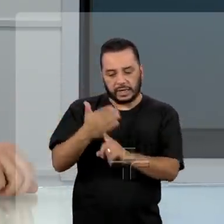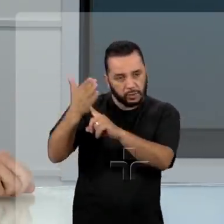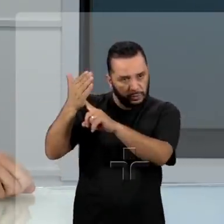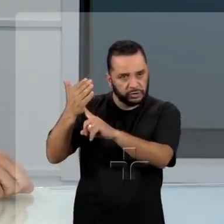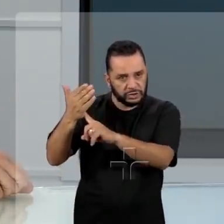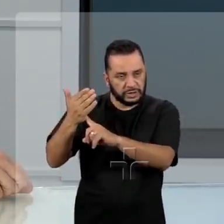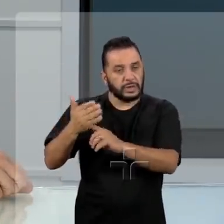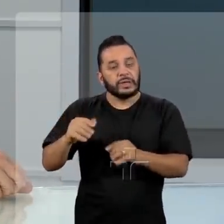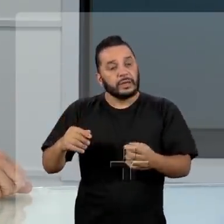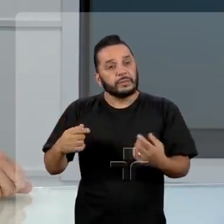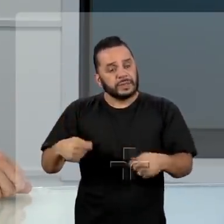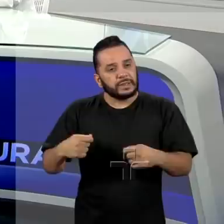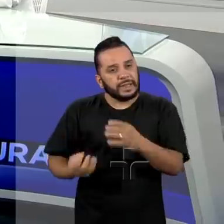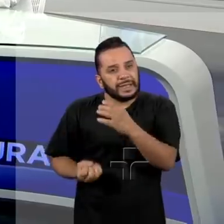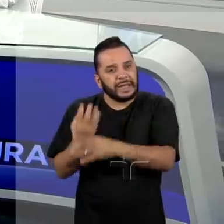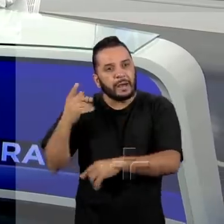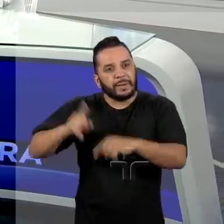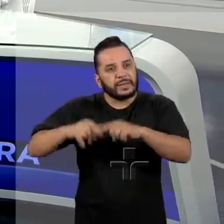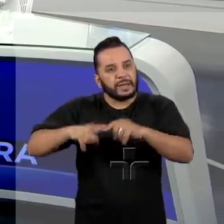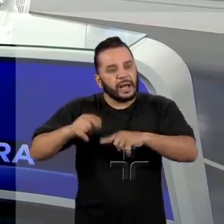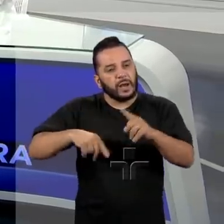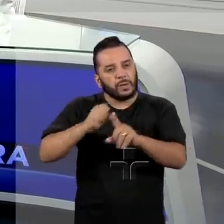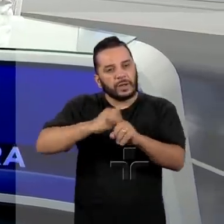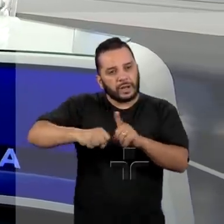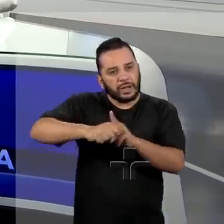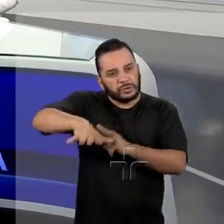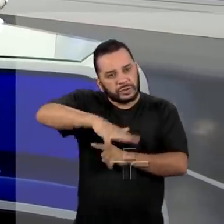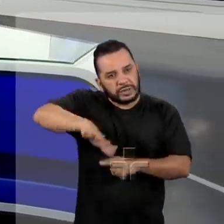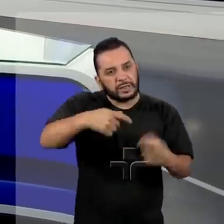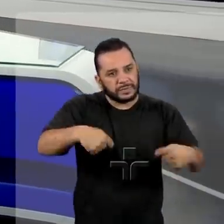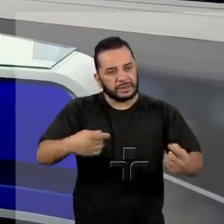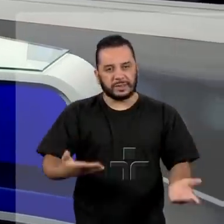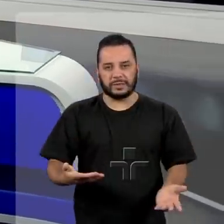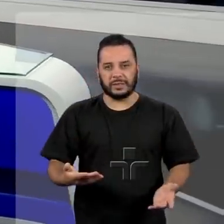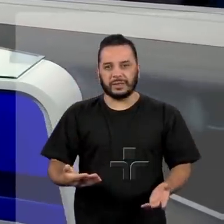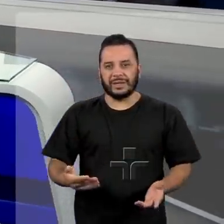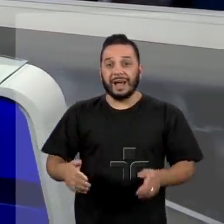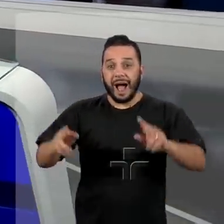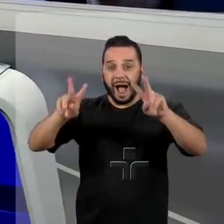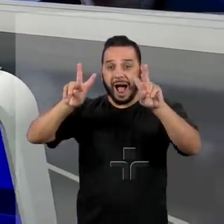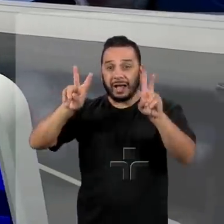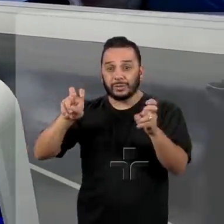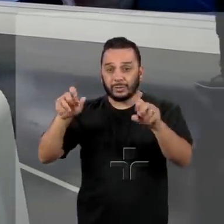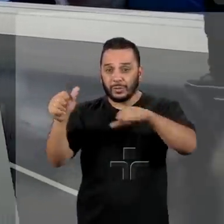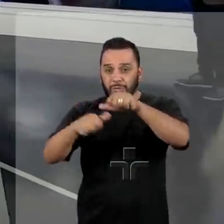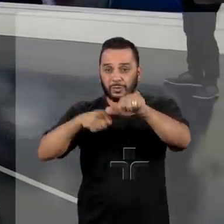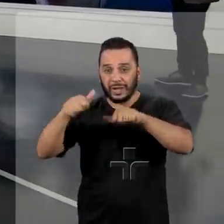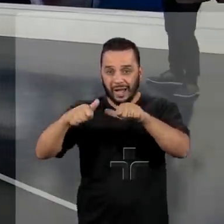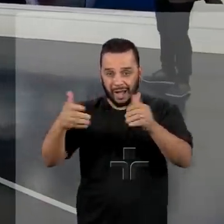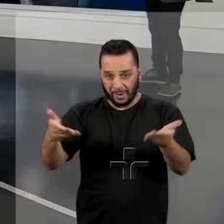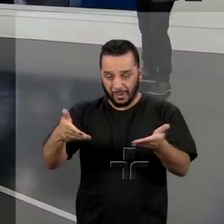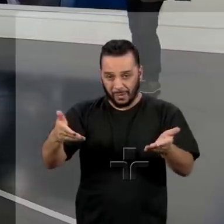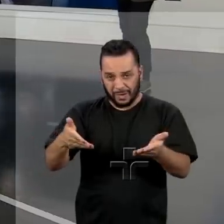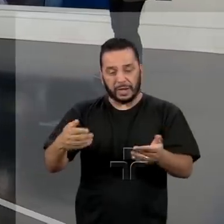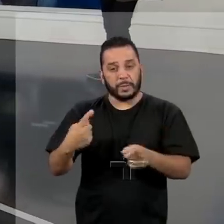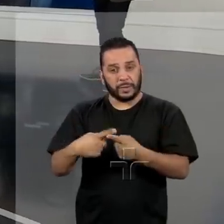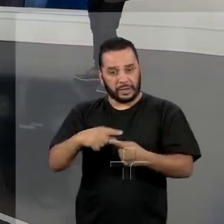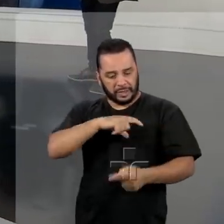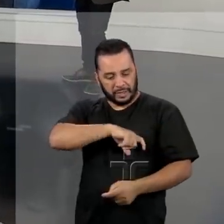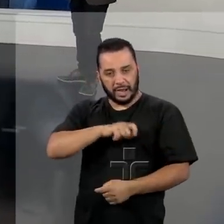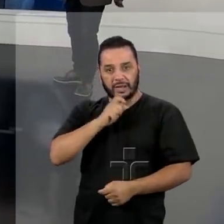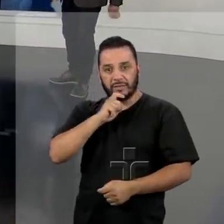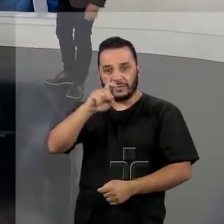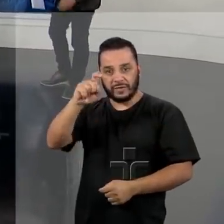que a sociedade demanda. Vamos mudar de assunto agora, porque logo mais, às 10h30, tem o Cartão Verde. Quem está aqui com a gente no estúdio é